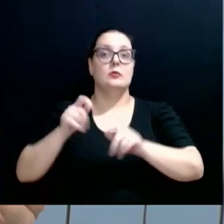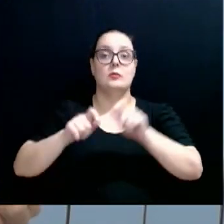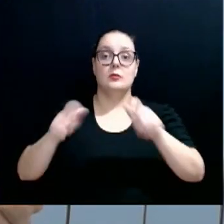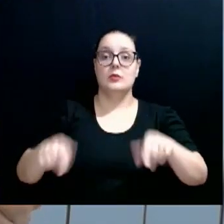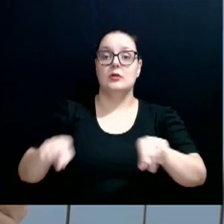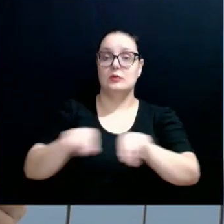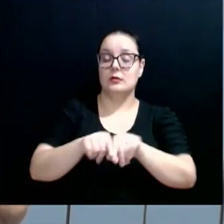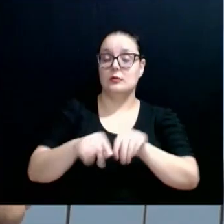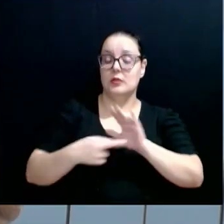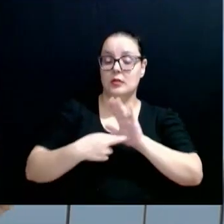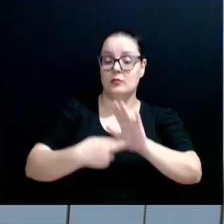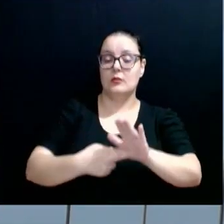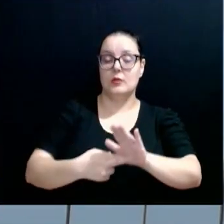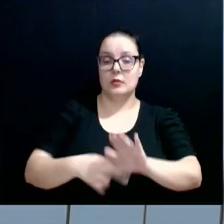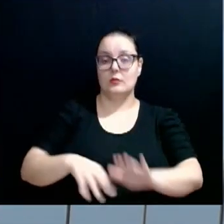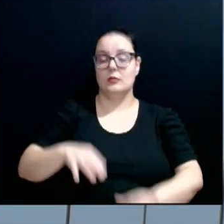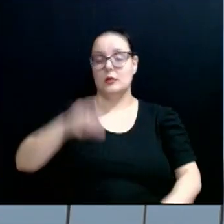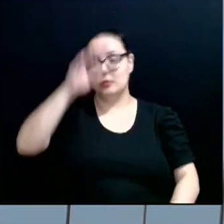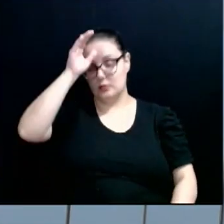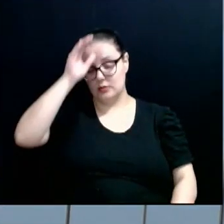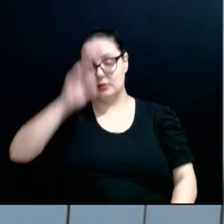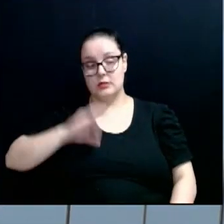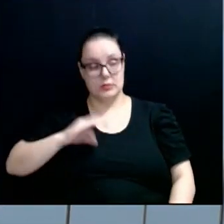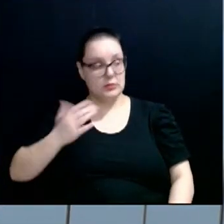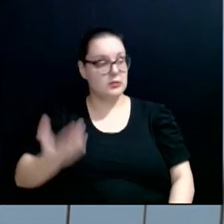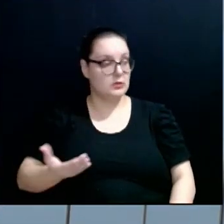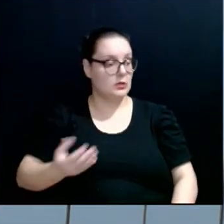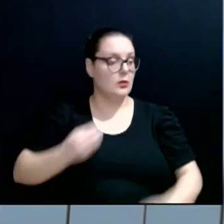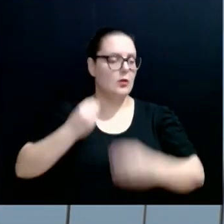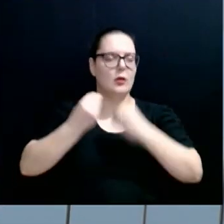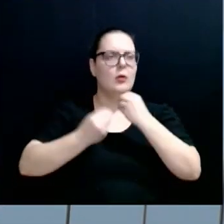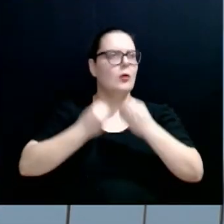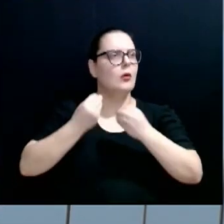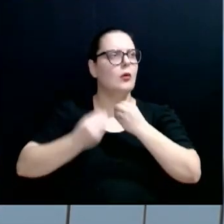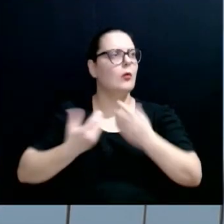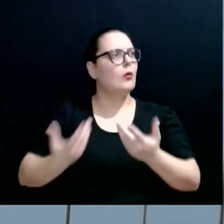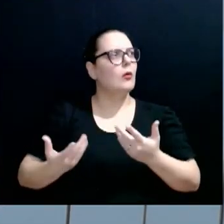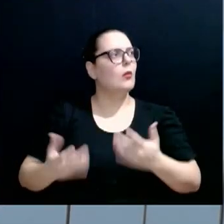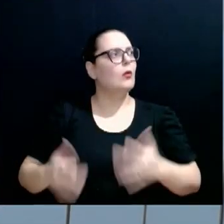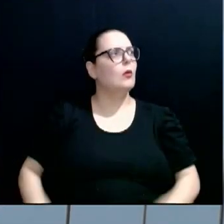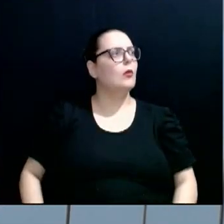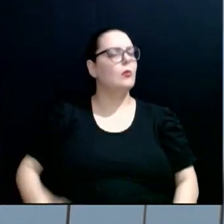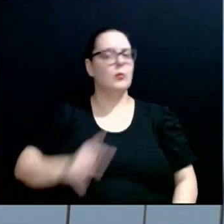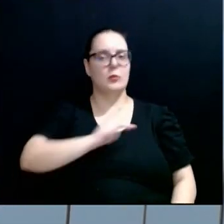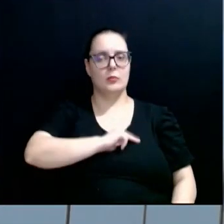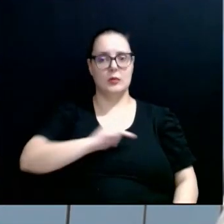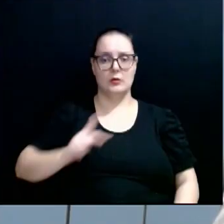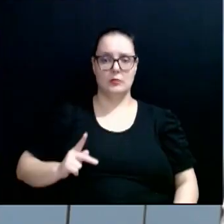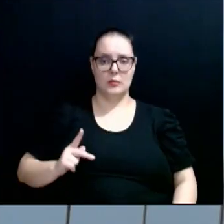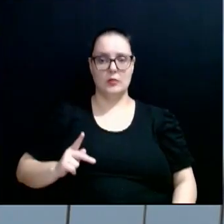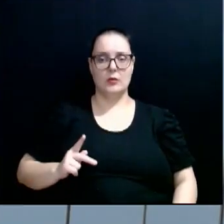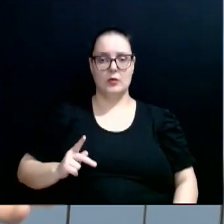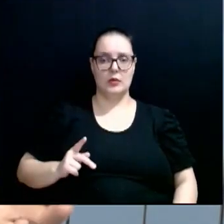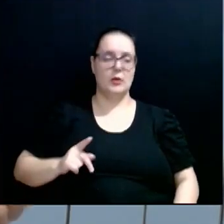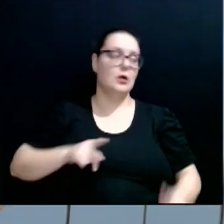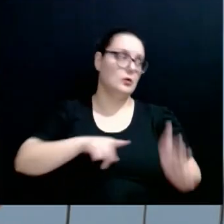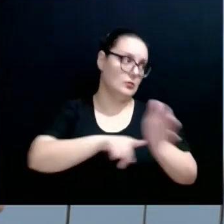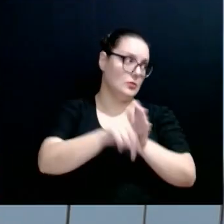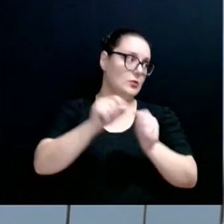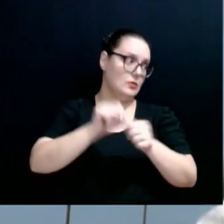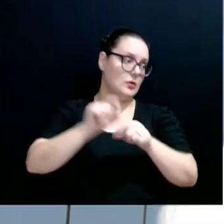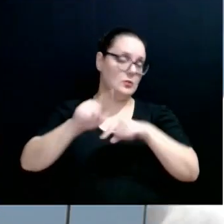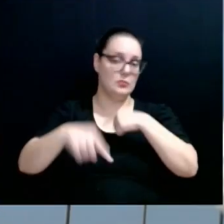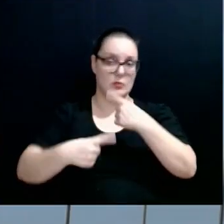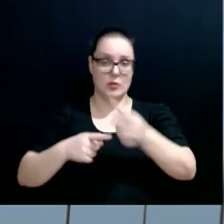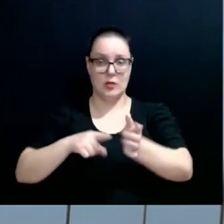os munícipes. Como é que vai ficar essa questão, presidente? Eu também, de uma pergunta, eu já te faço uma pergunta,